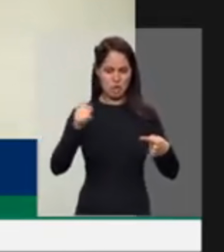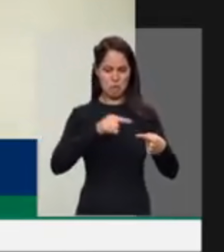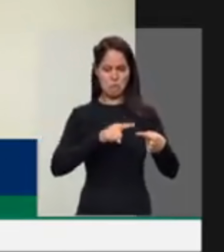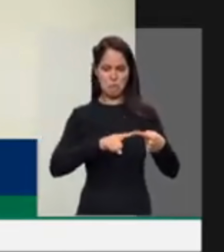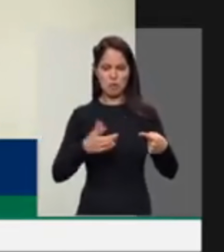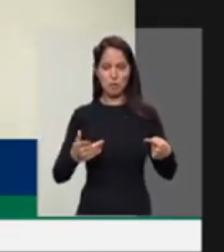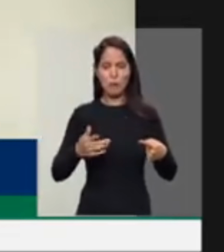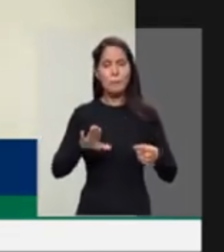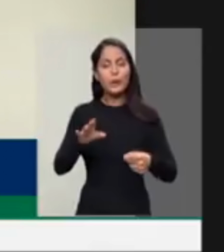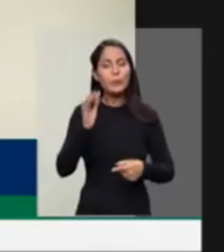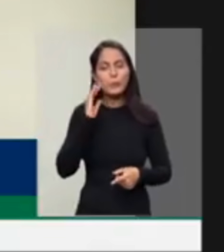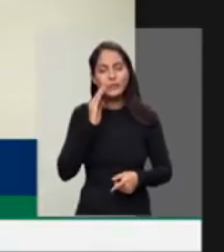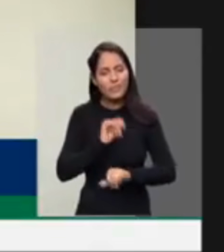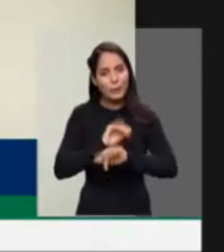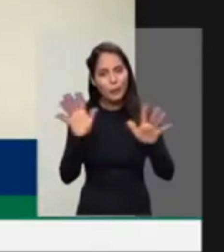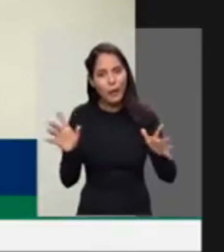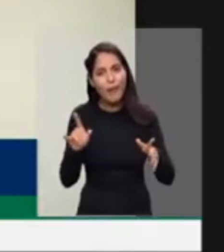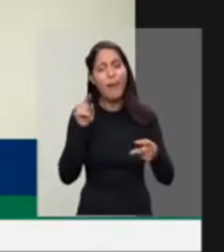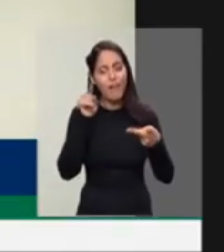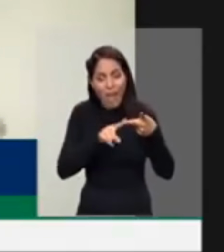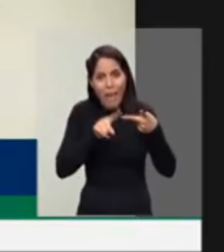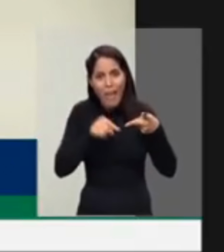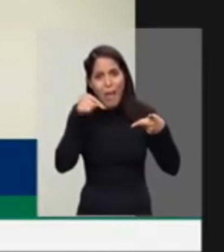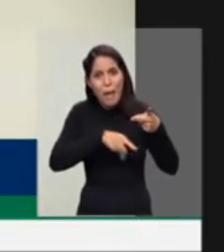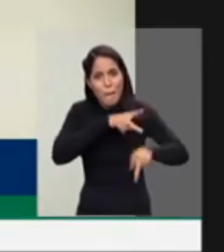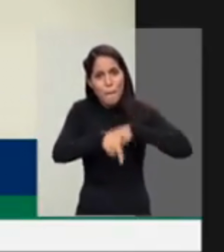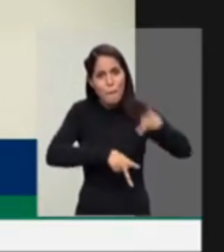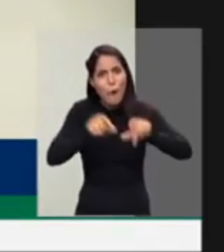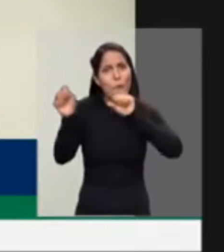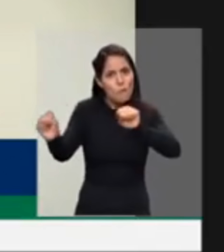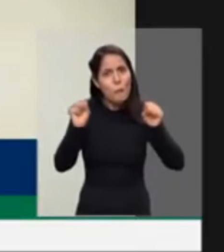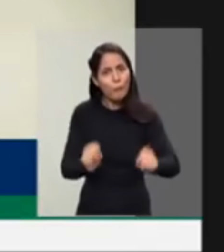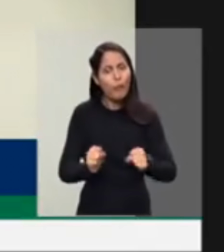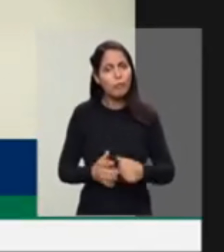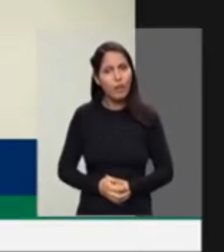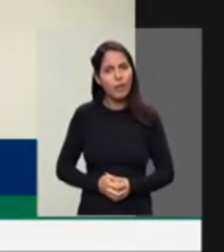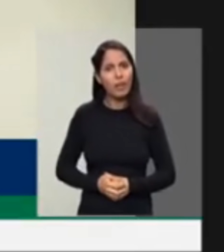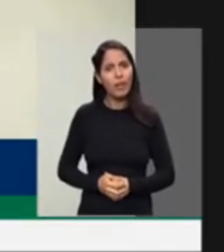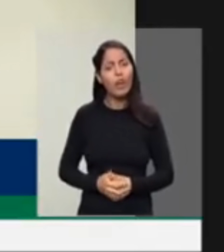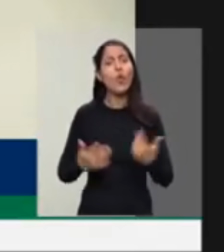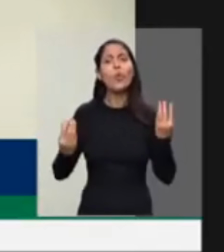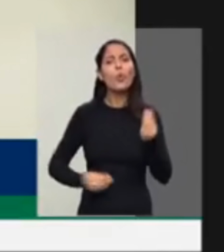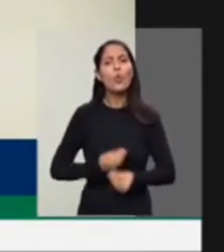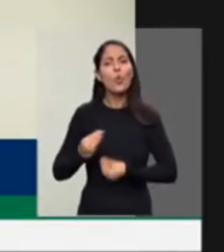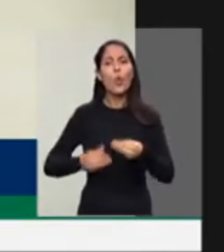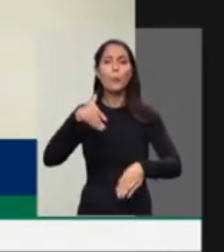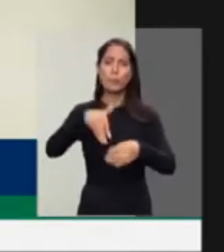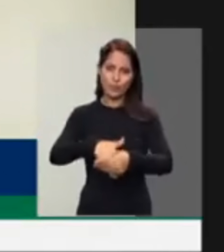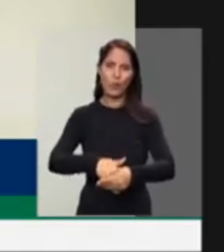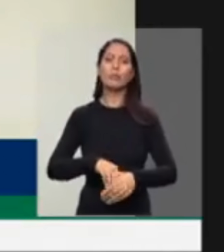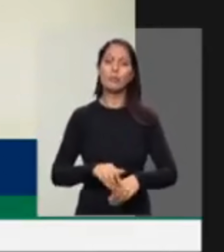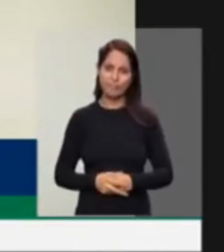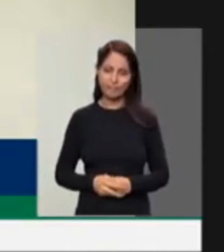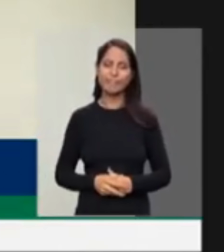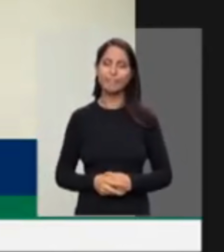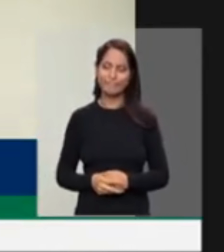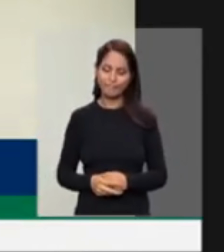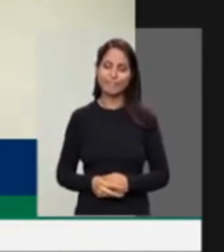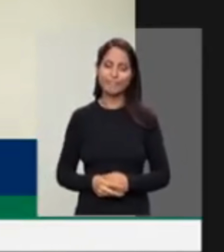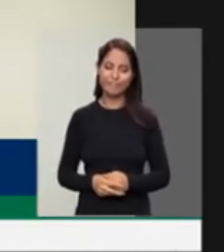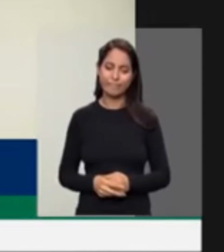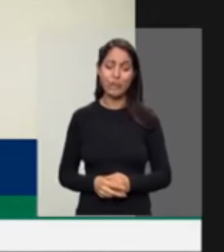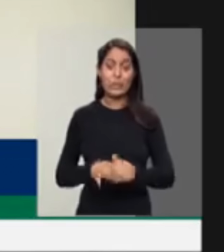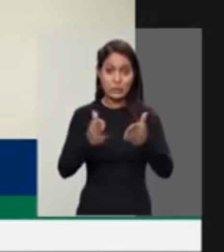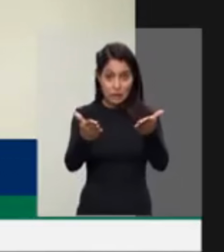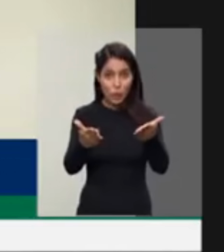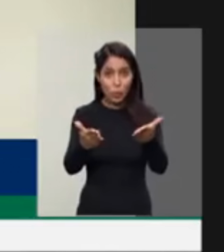verdadeiro poder, melhor dizendo, é o povo que tem nas mãos através do voto. Pedir à população brasileira que